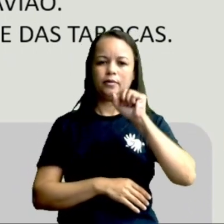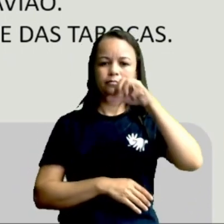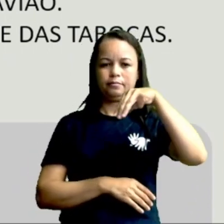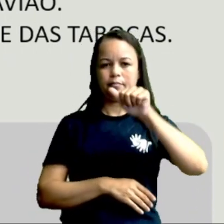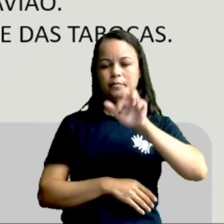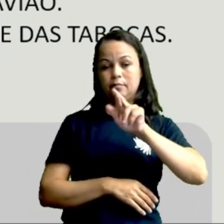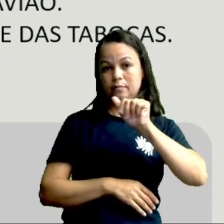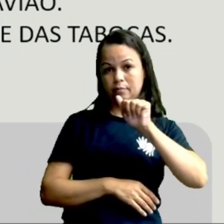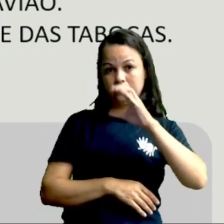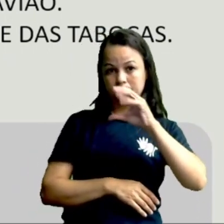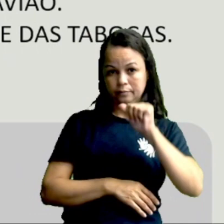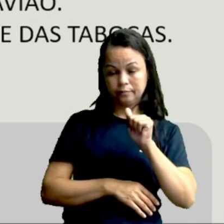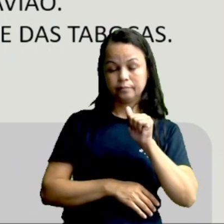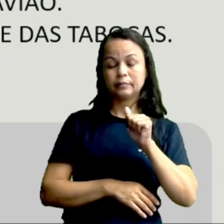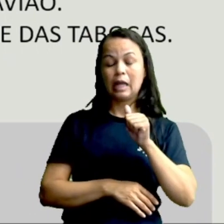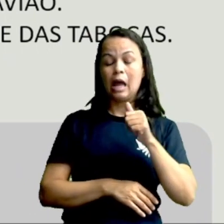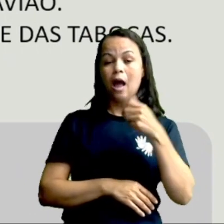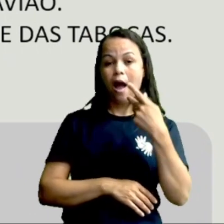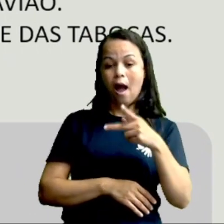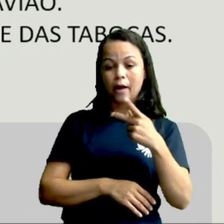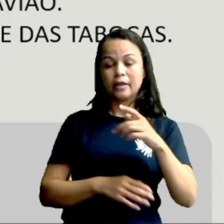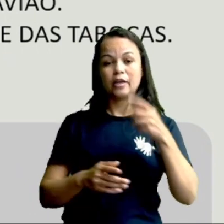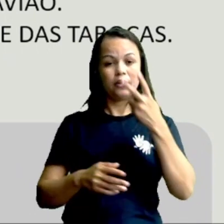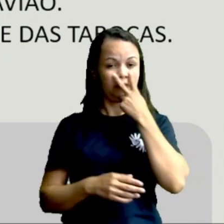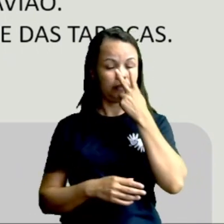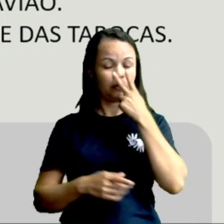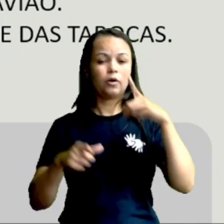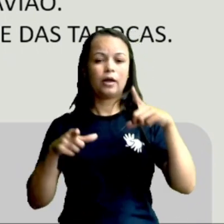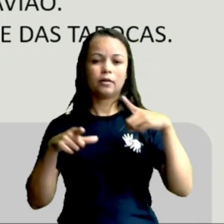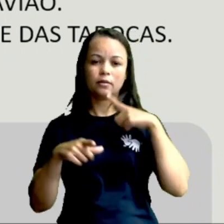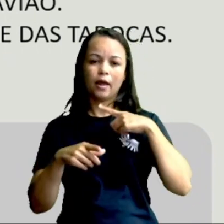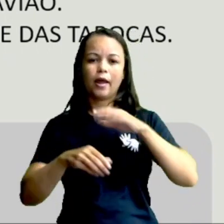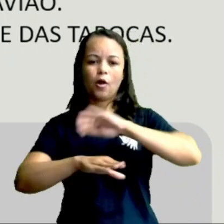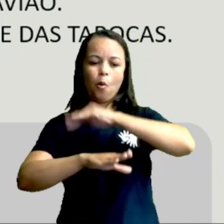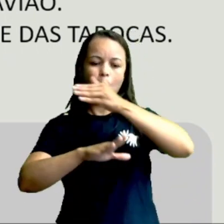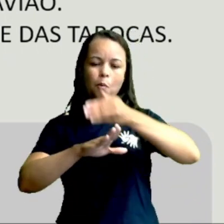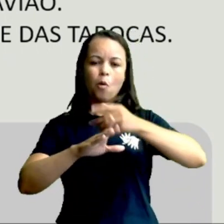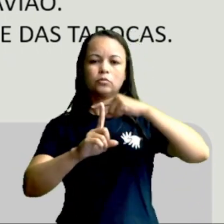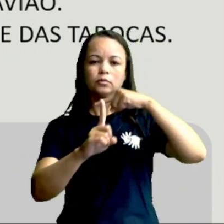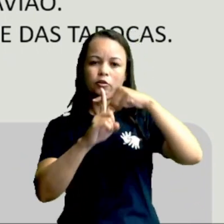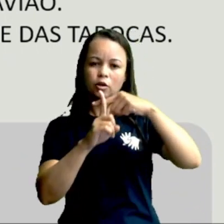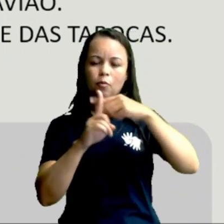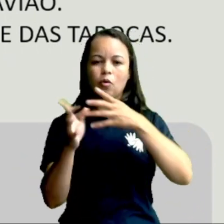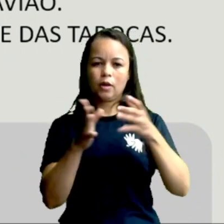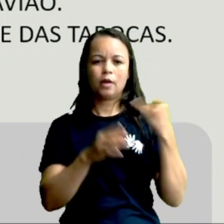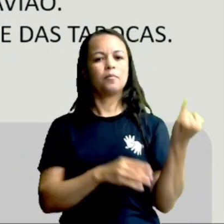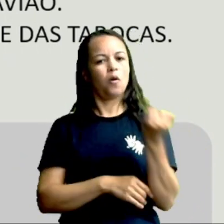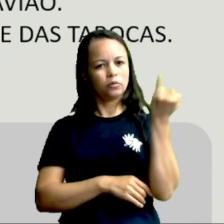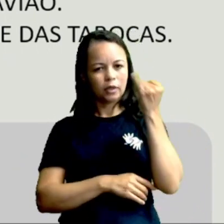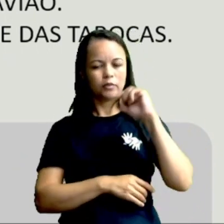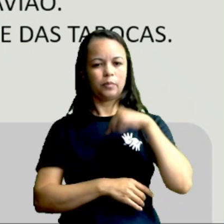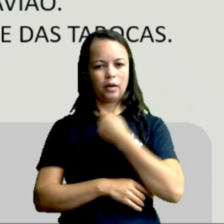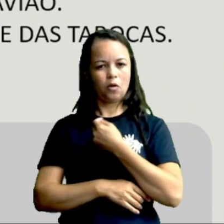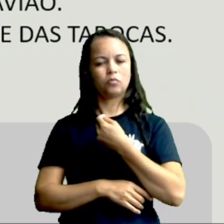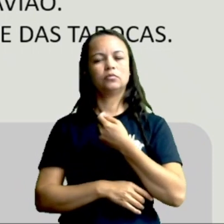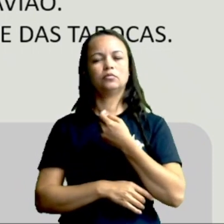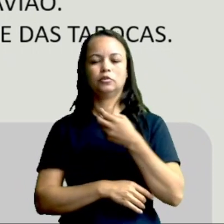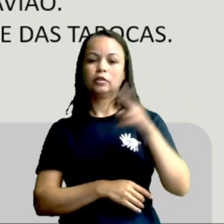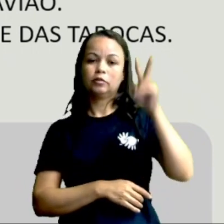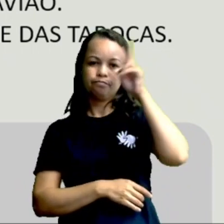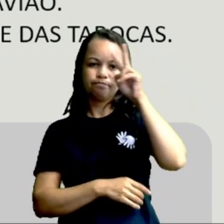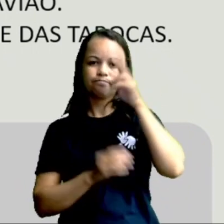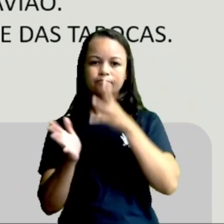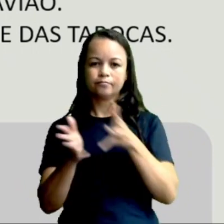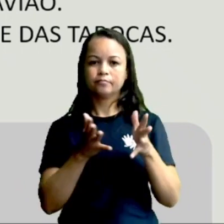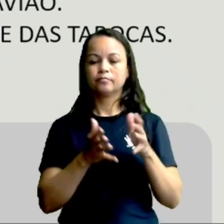temos o Monte das Tabocas, também é um ponto turístico muito importante para a nossa história e para a nossa região. Em Bonito, nós